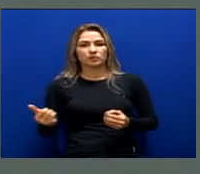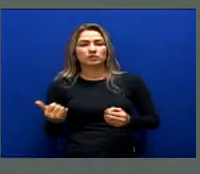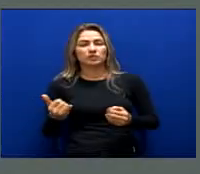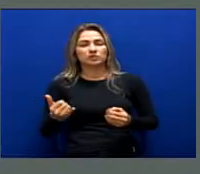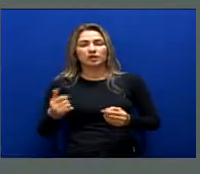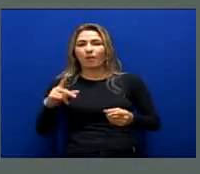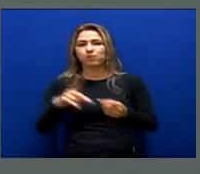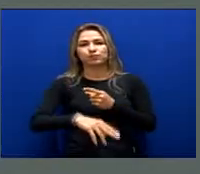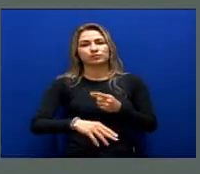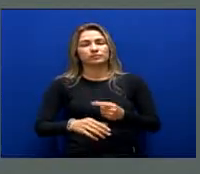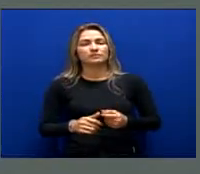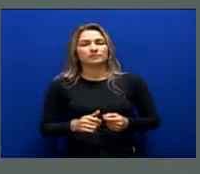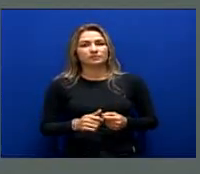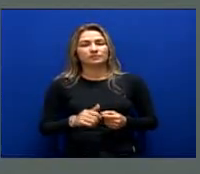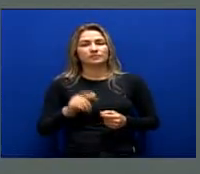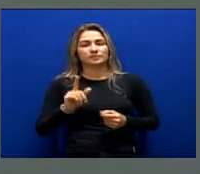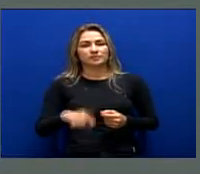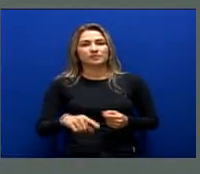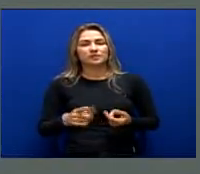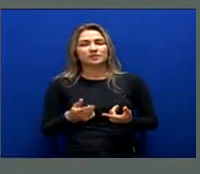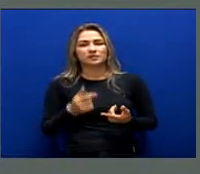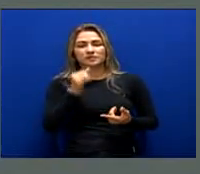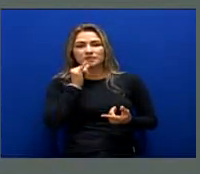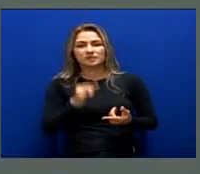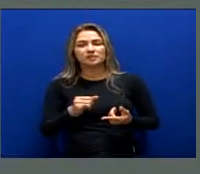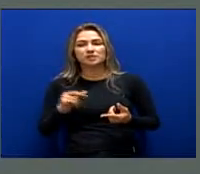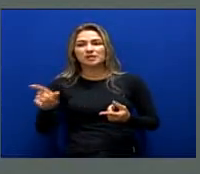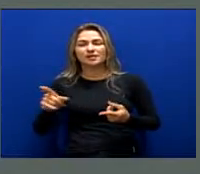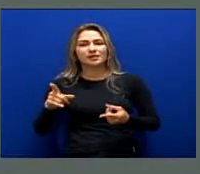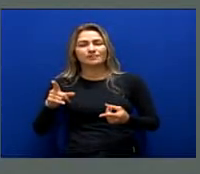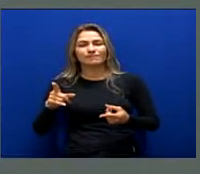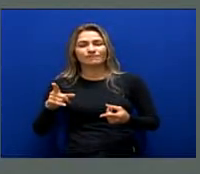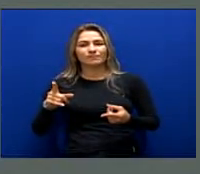tem como abrir se continuar essas impugnações